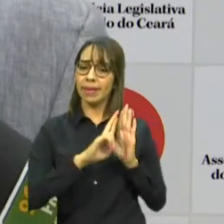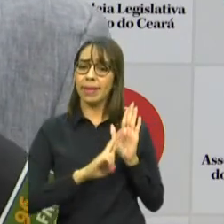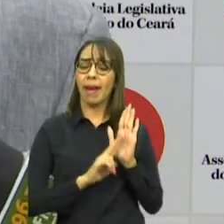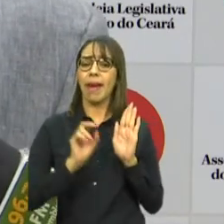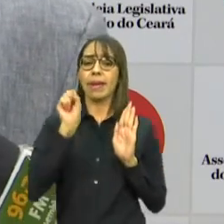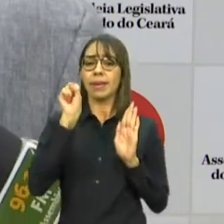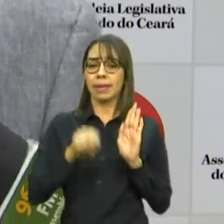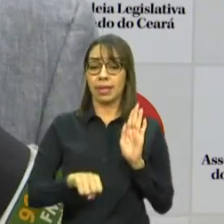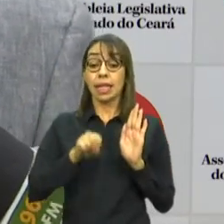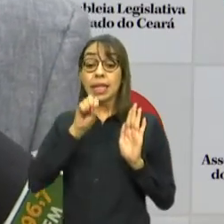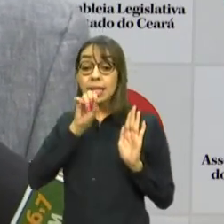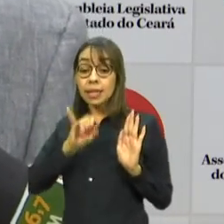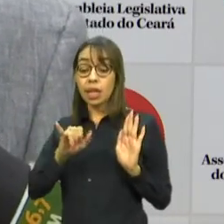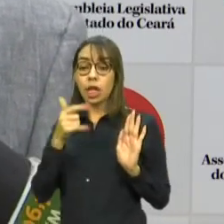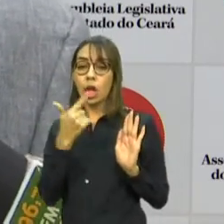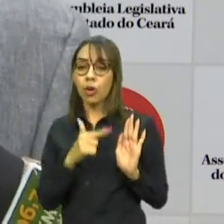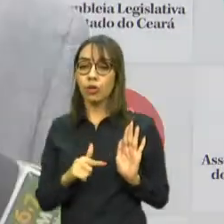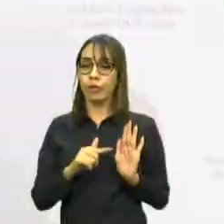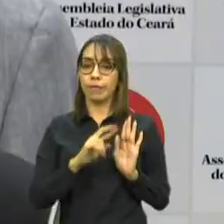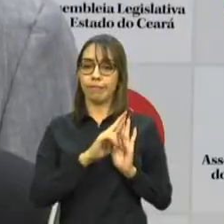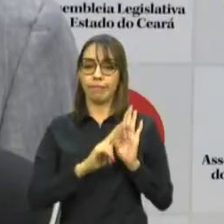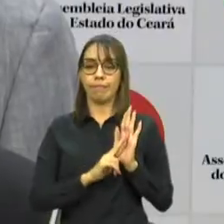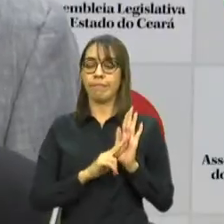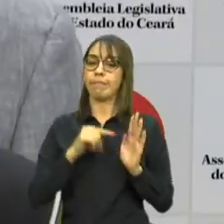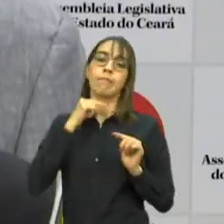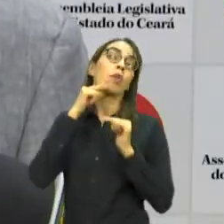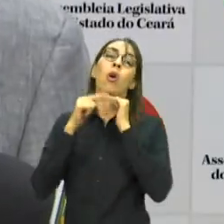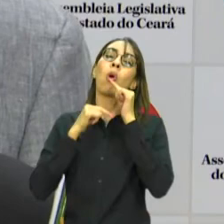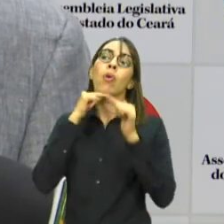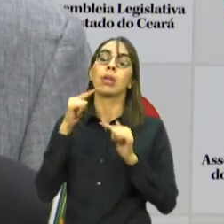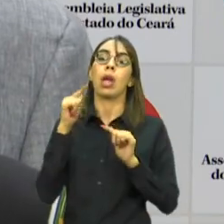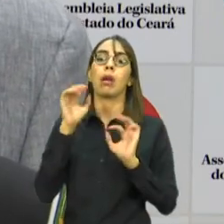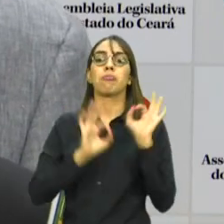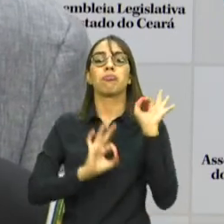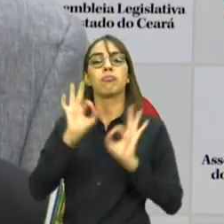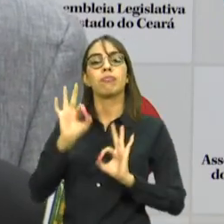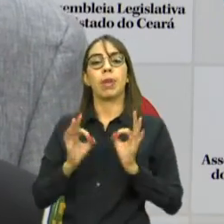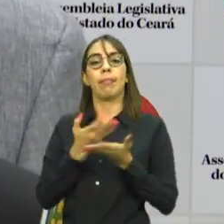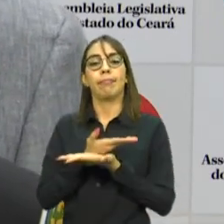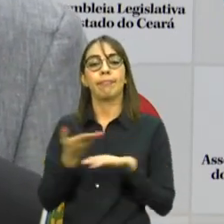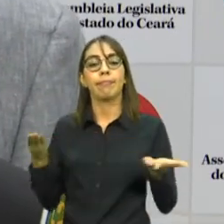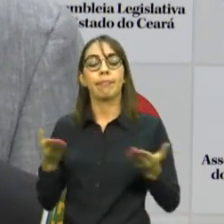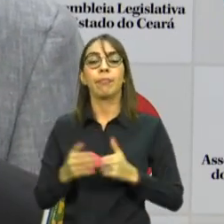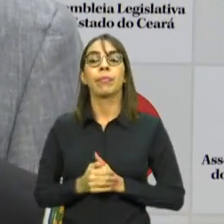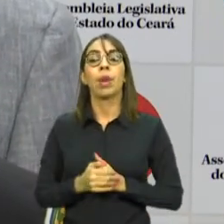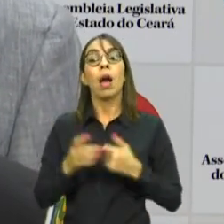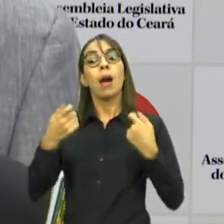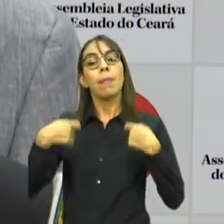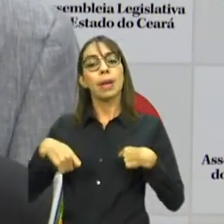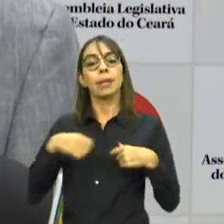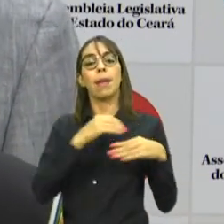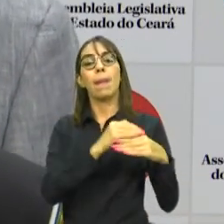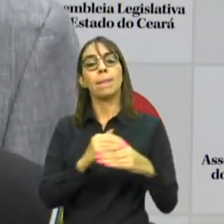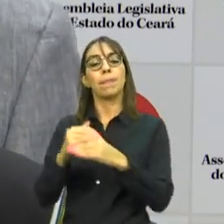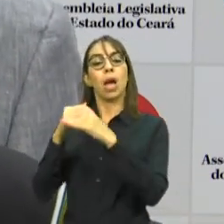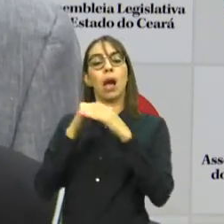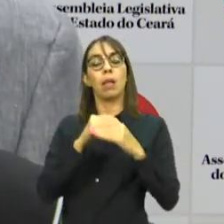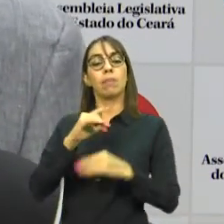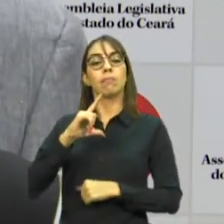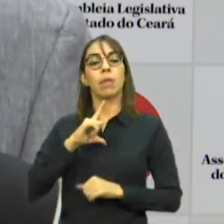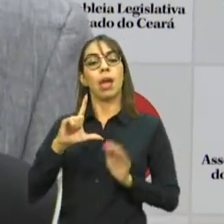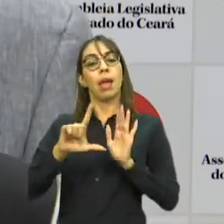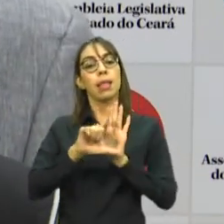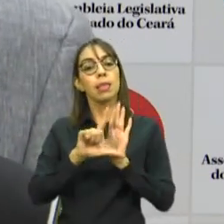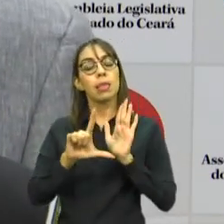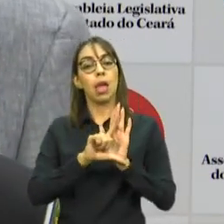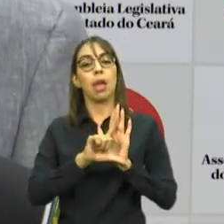tiver regras, a coisa não funciona. Então nós precisamos o quê? Regulamentar para que tenha leis e tenha